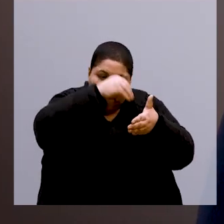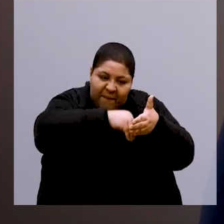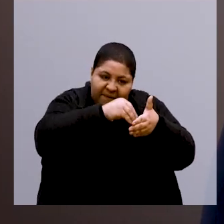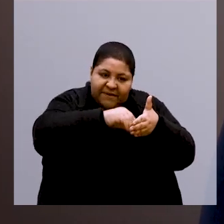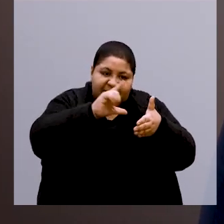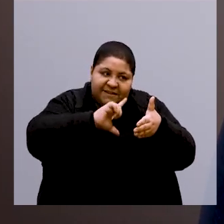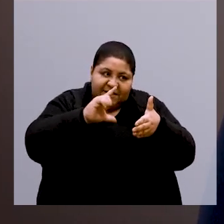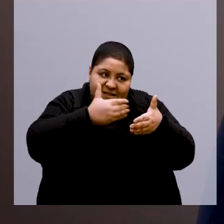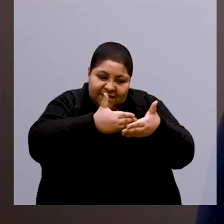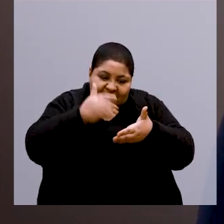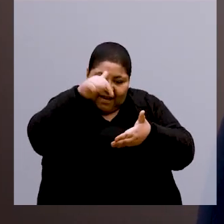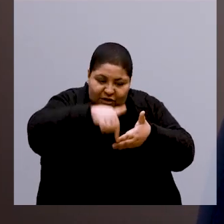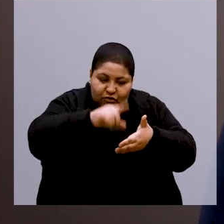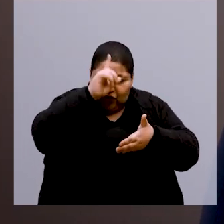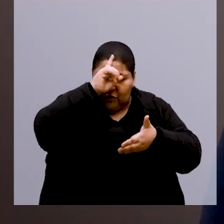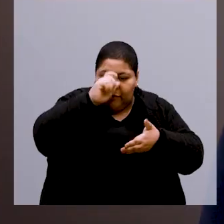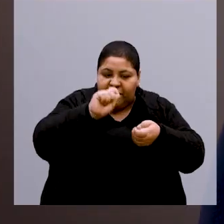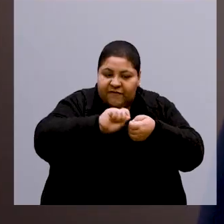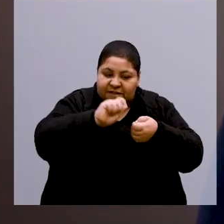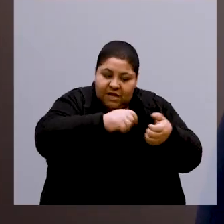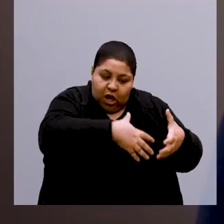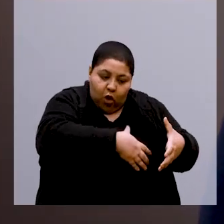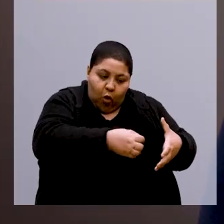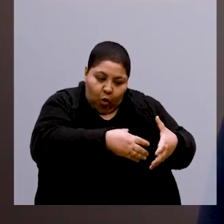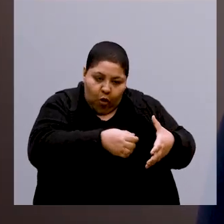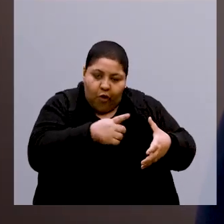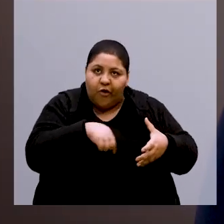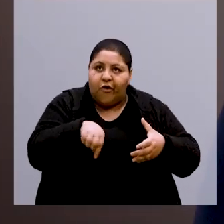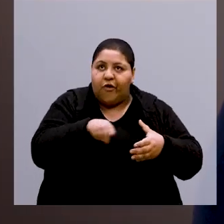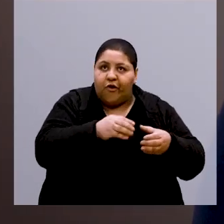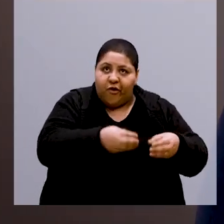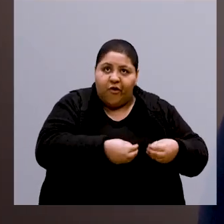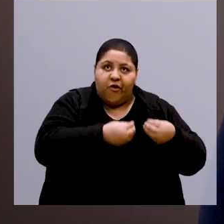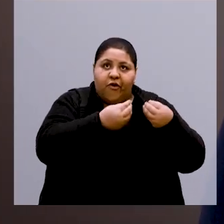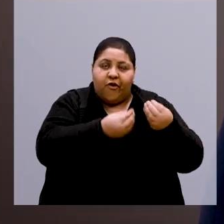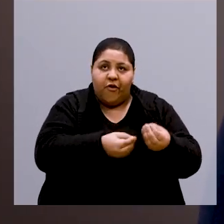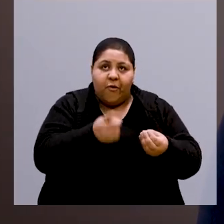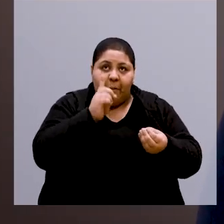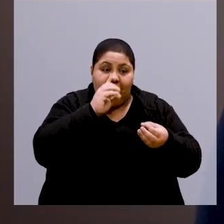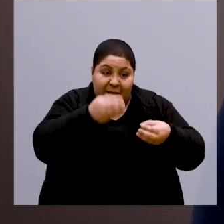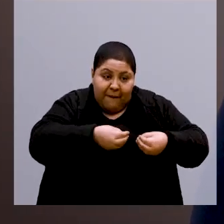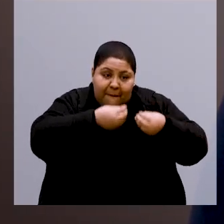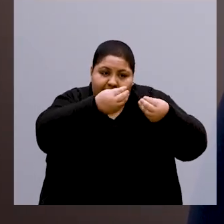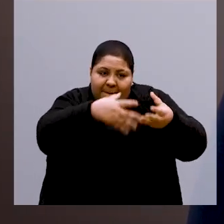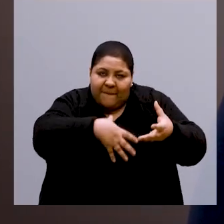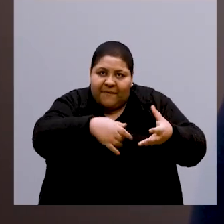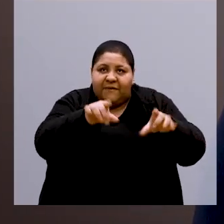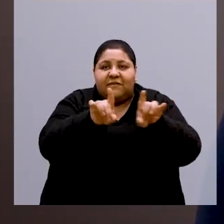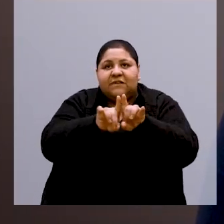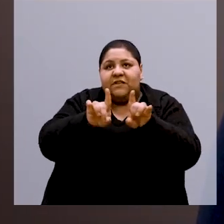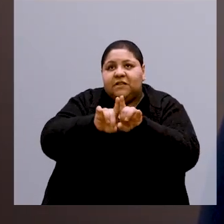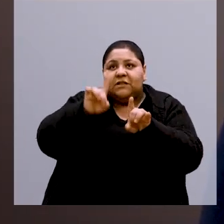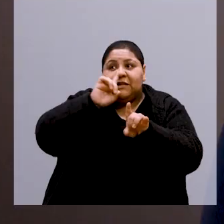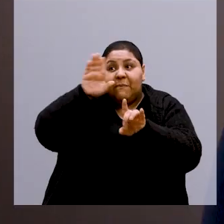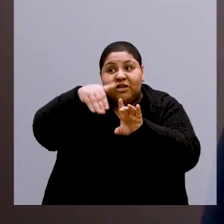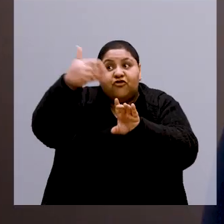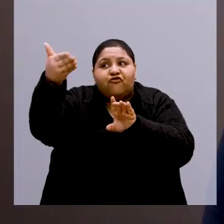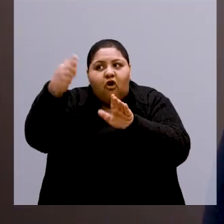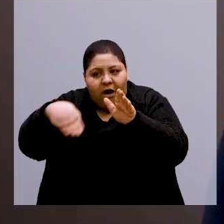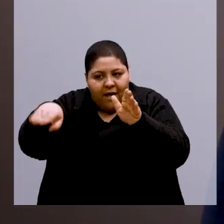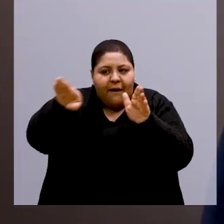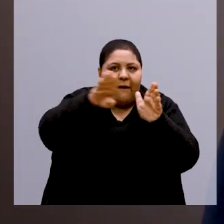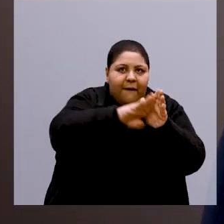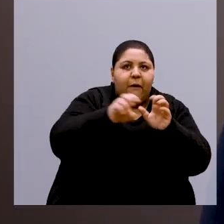chama, que é essa mãe que tem a sua criança internada aqui para fazer a coleta, que a gente chama da doação de mãe para filho. E a gente tem dessas